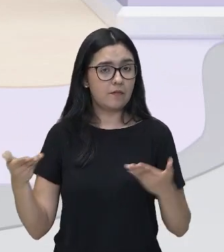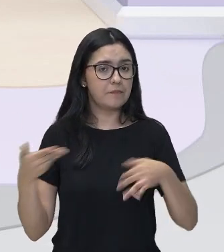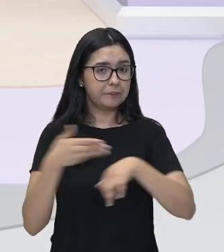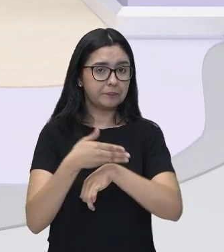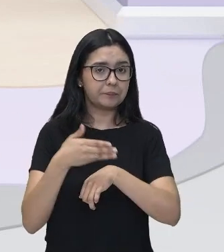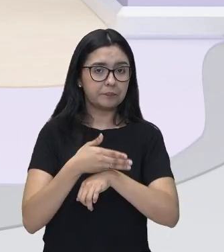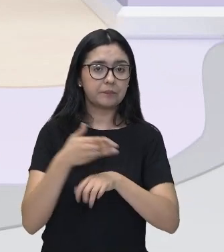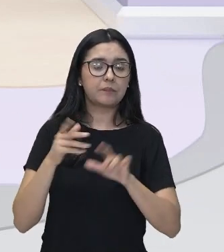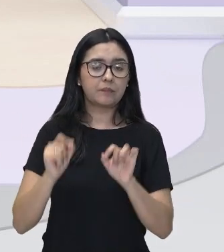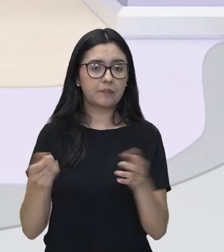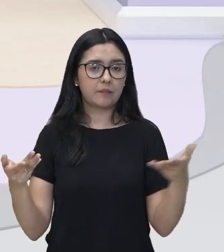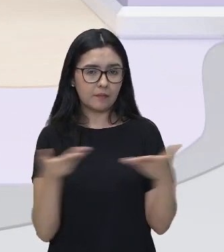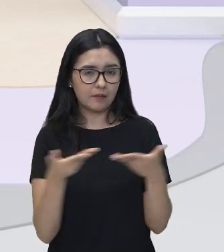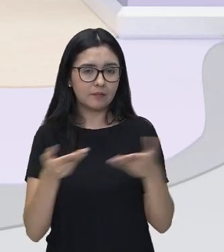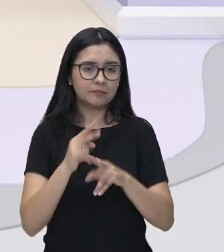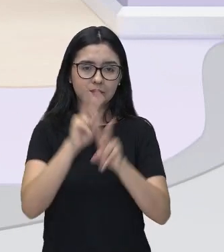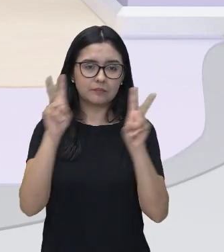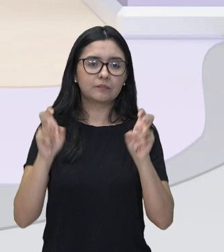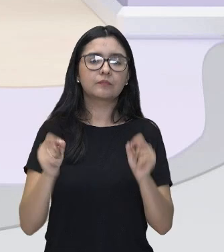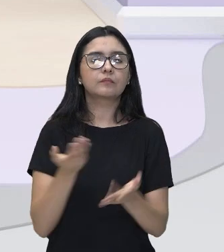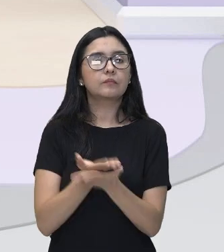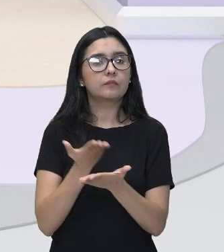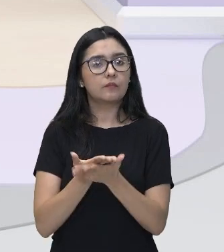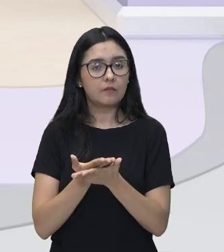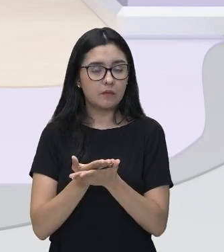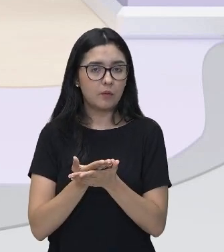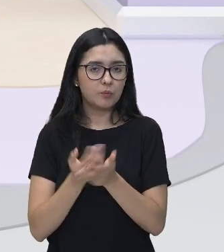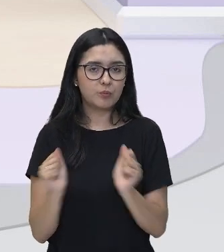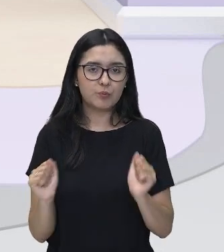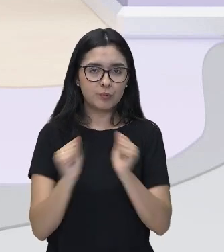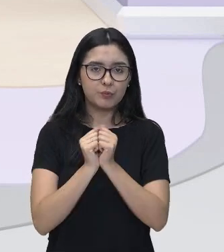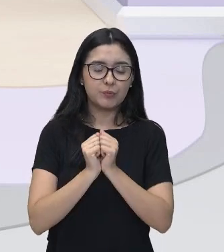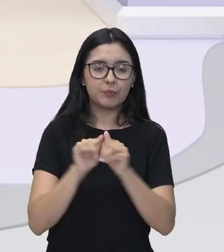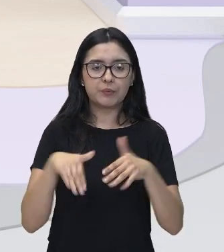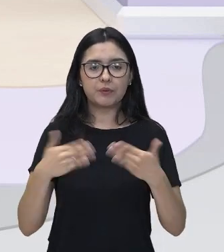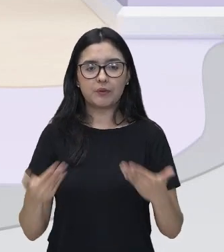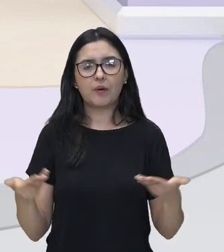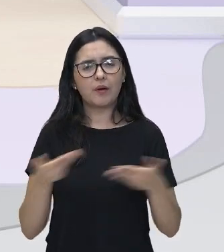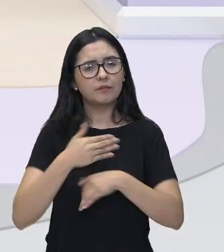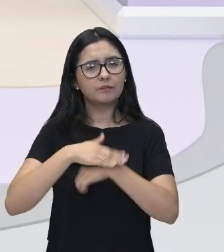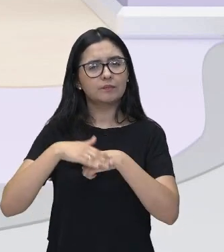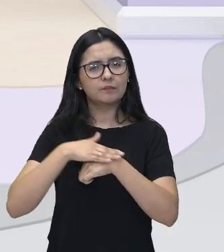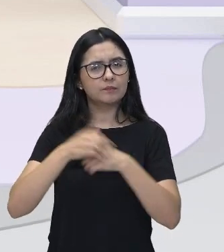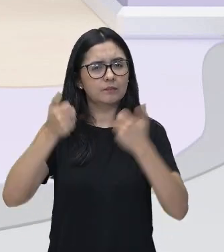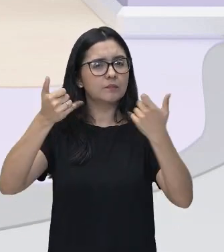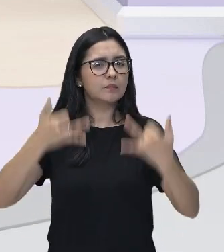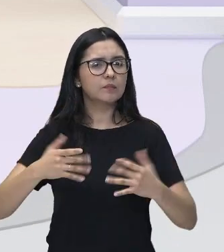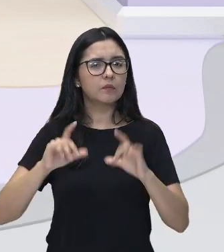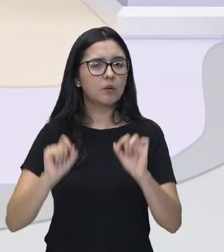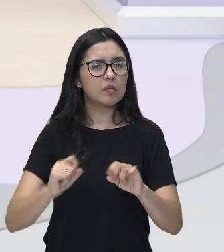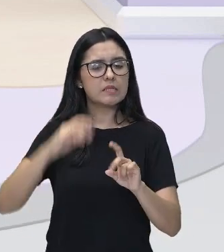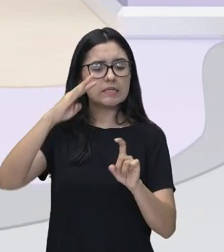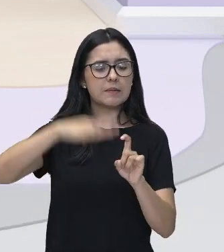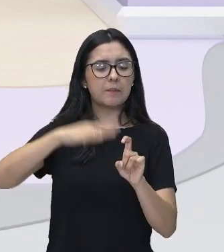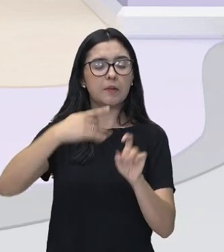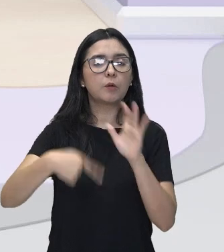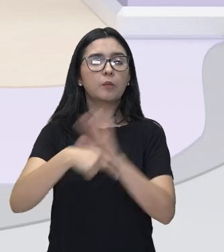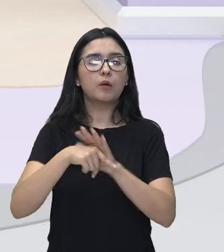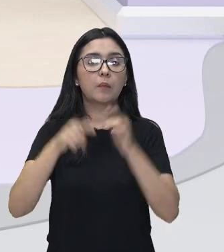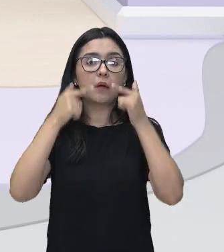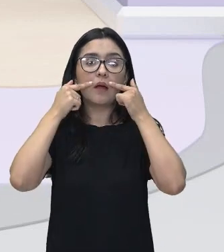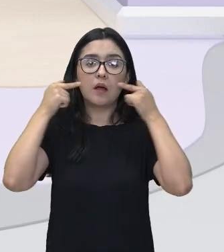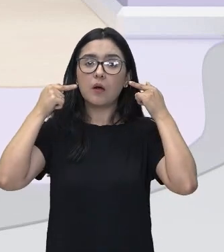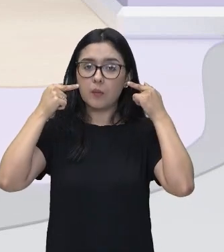pouco dessa aula aqui conosco, né, e vamos conversar um pouco sobre esse mito guarani.